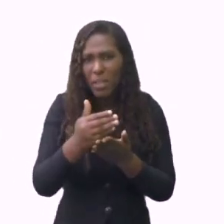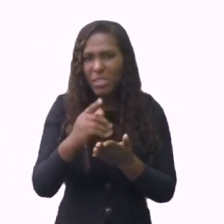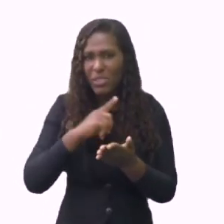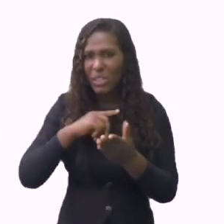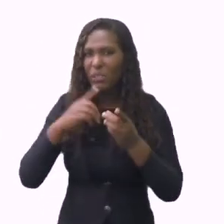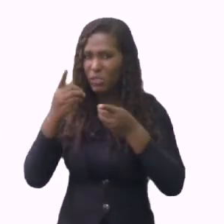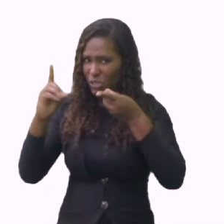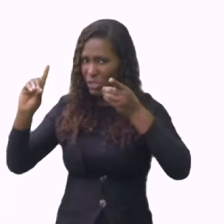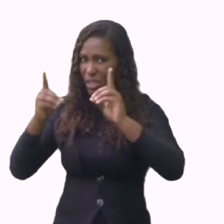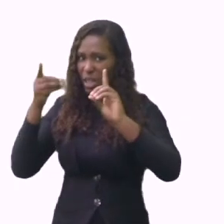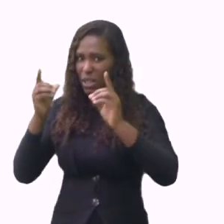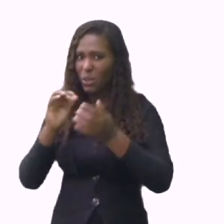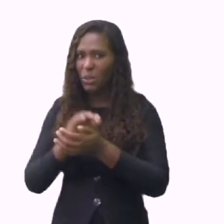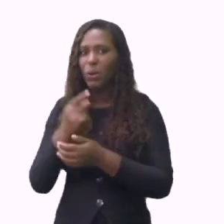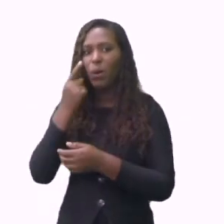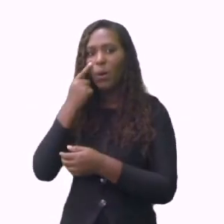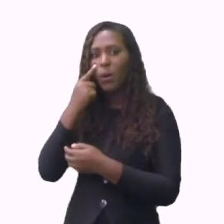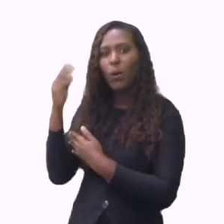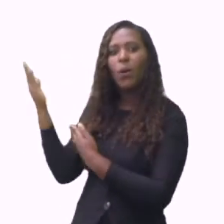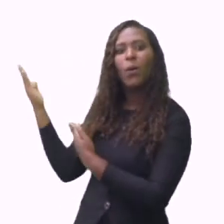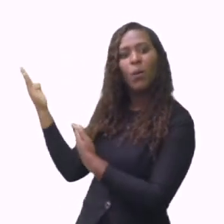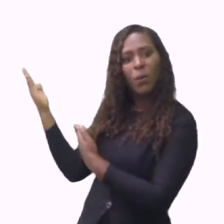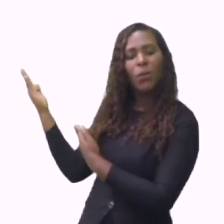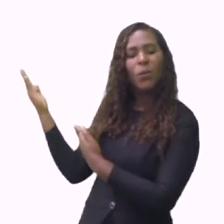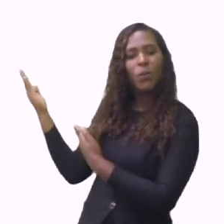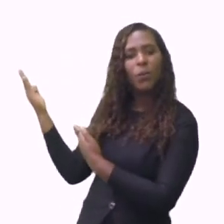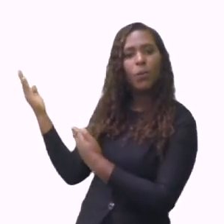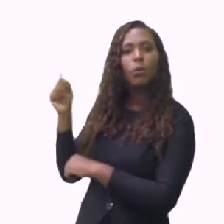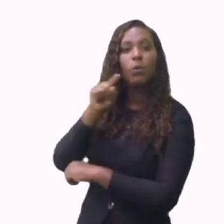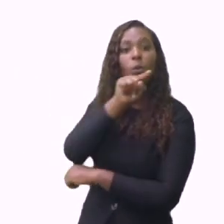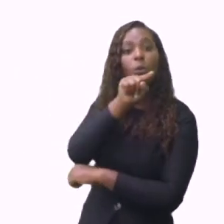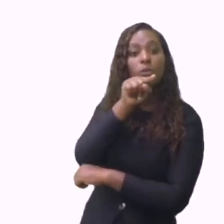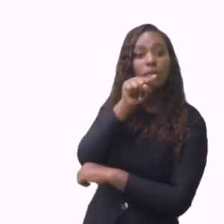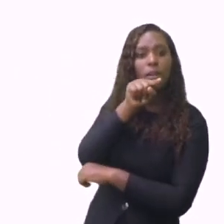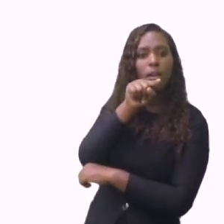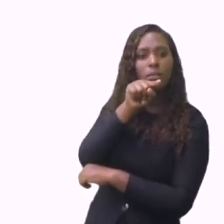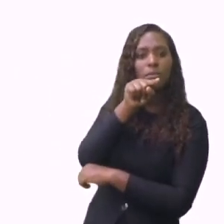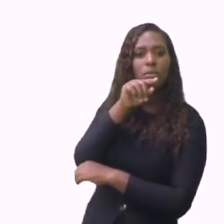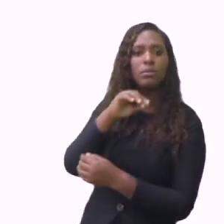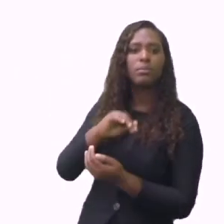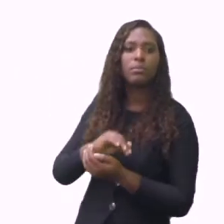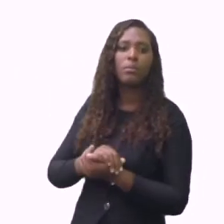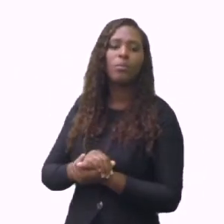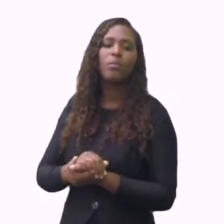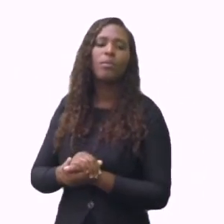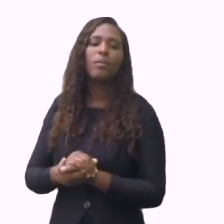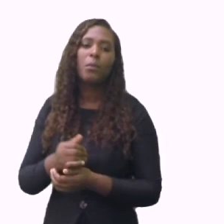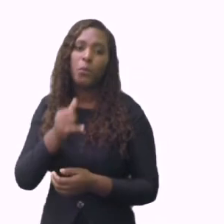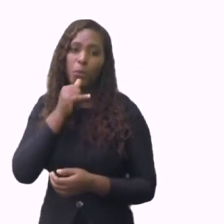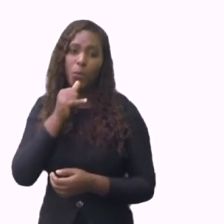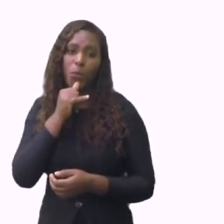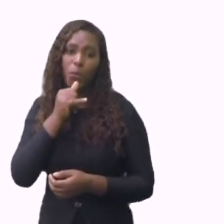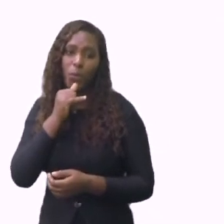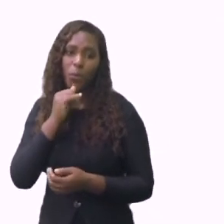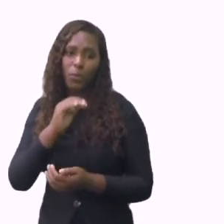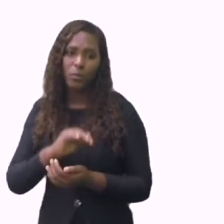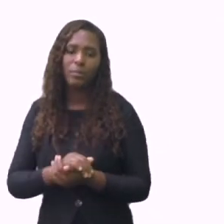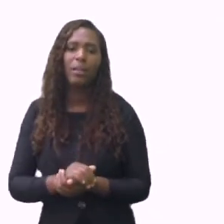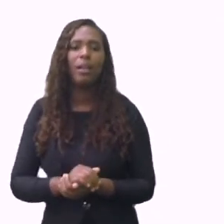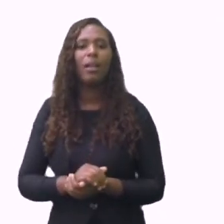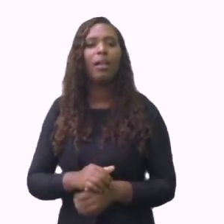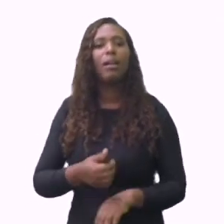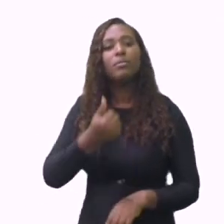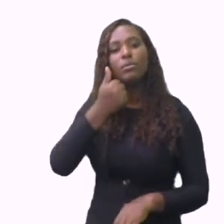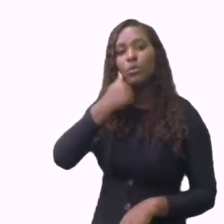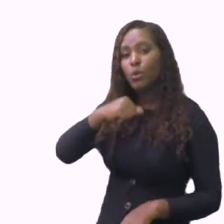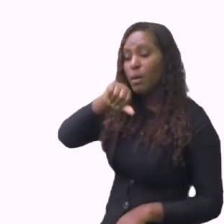travessão. Olha lá, o travessão é um sinal, um traço no início da fala. Então, por exemplo, sua mãe falou,